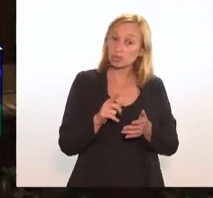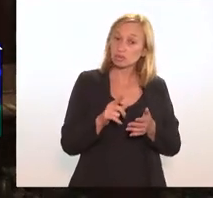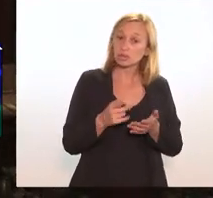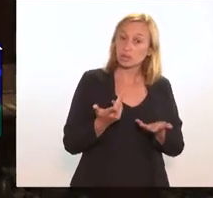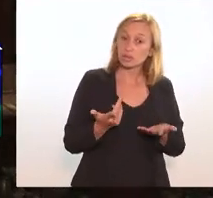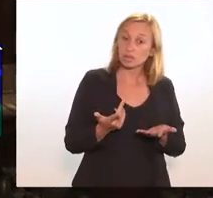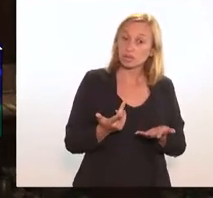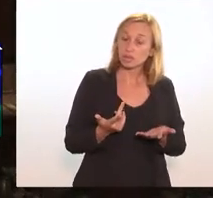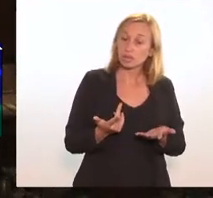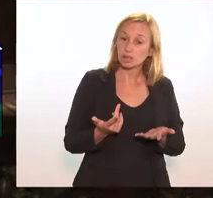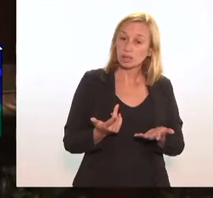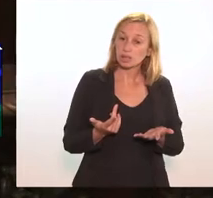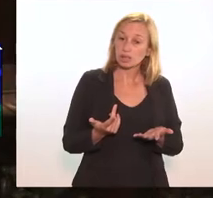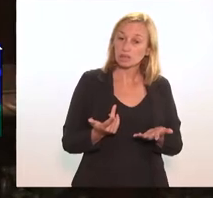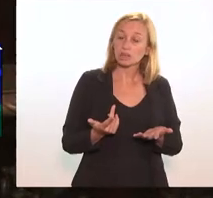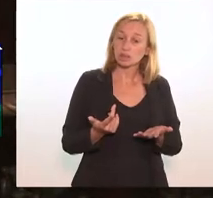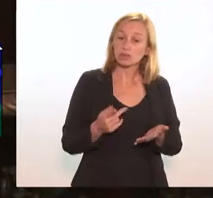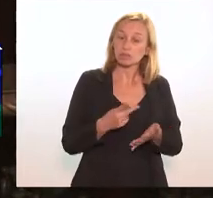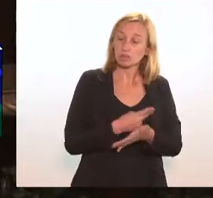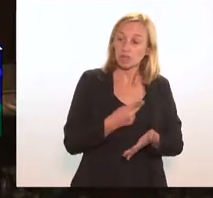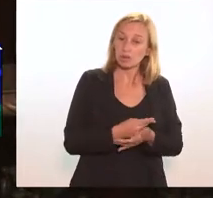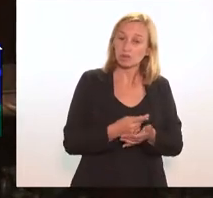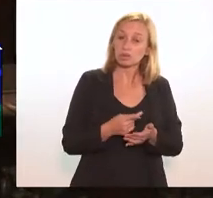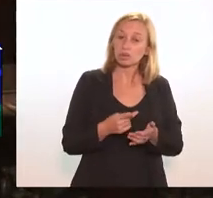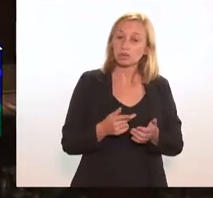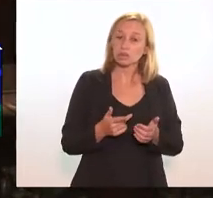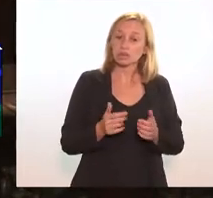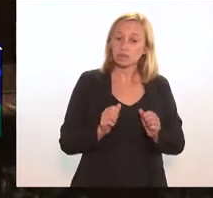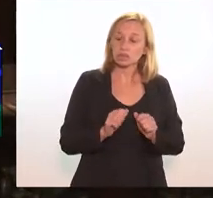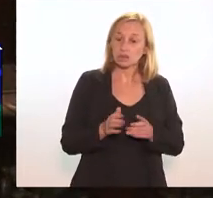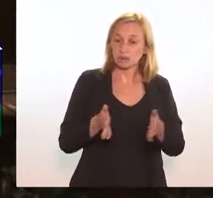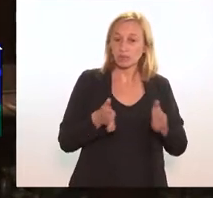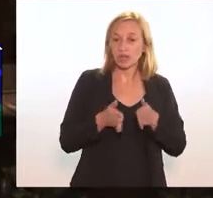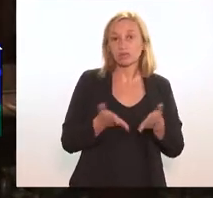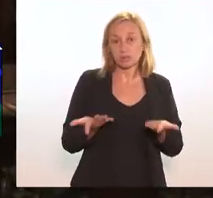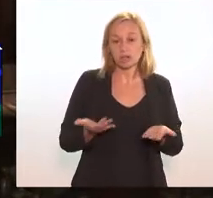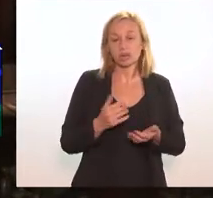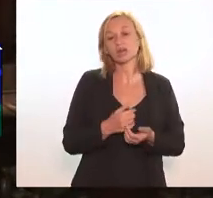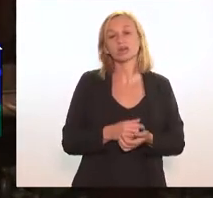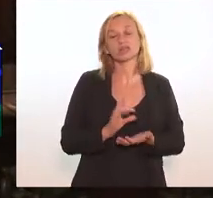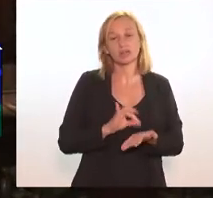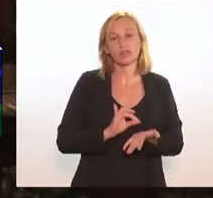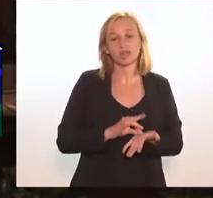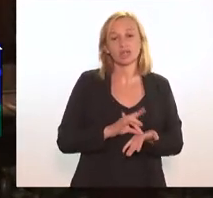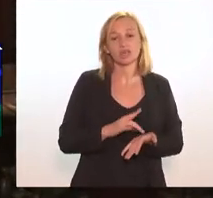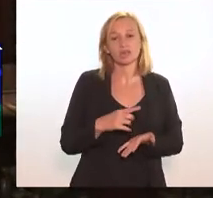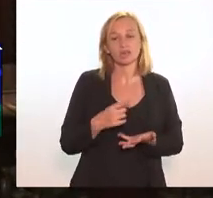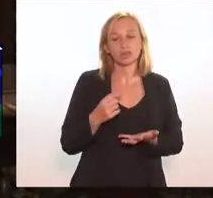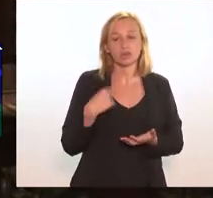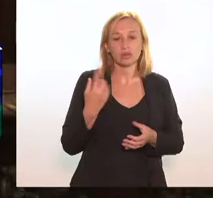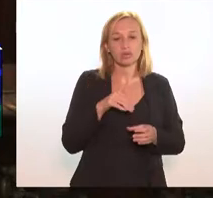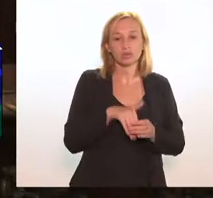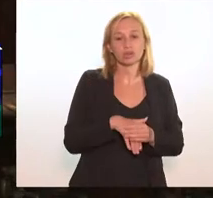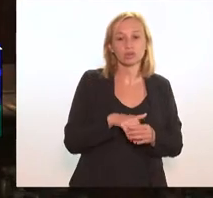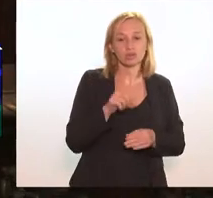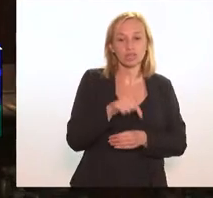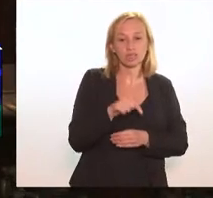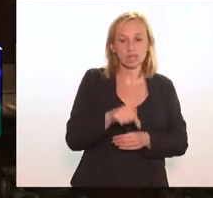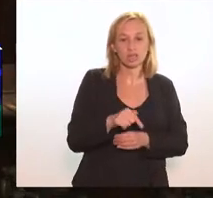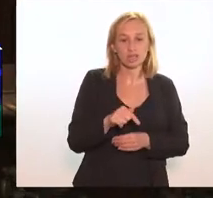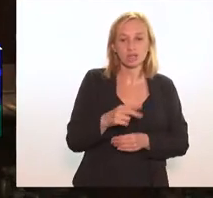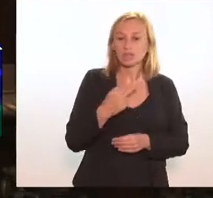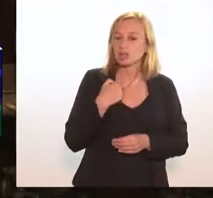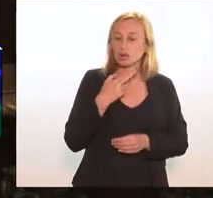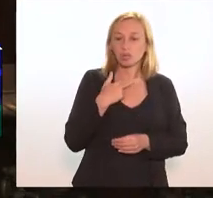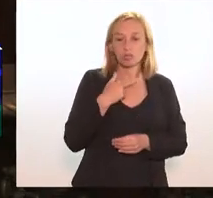erro horroroso nesse período, porque é um erro desses inaceitáveis, porque, na verdade, o que a gente votou aqui não